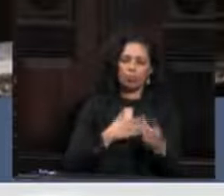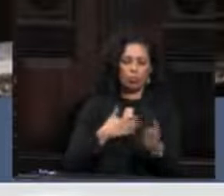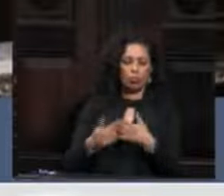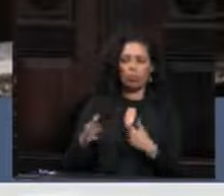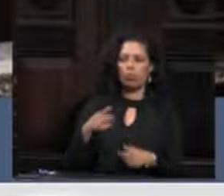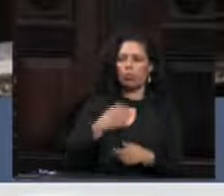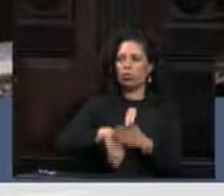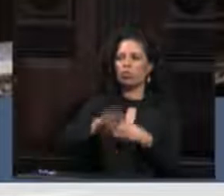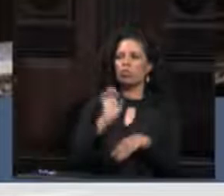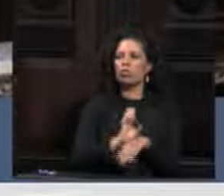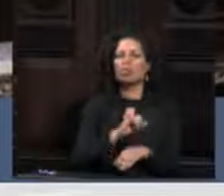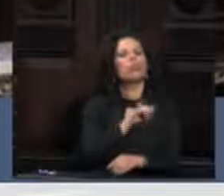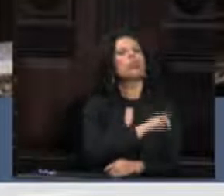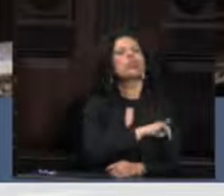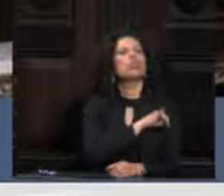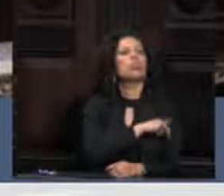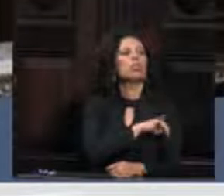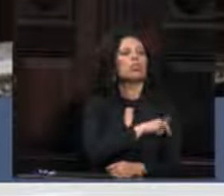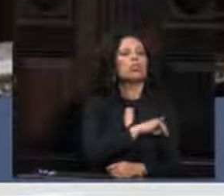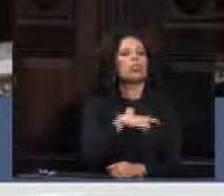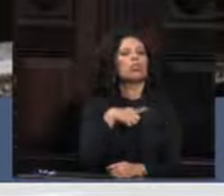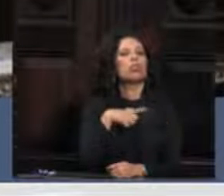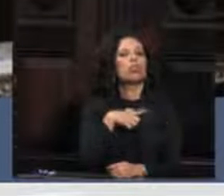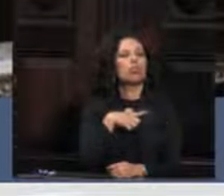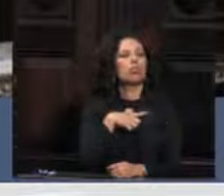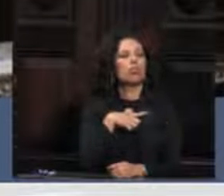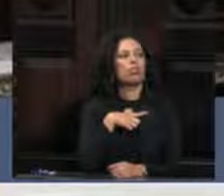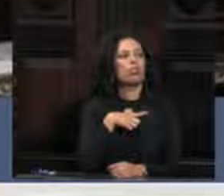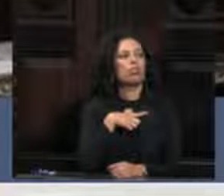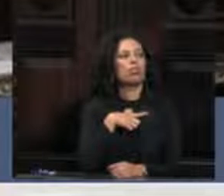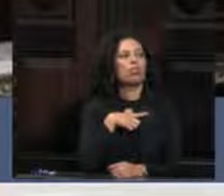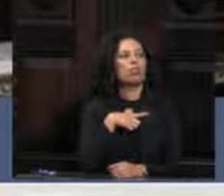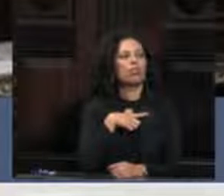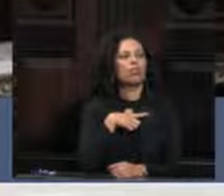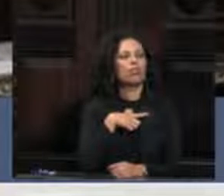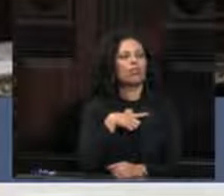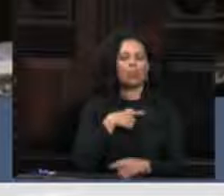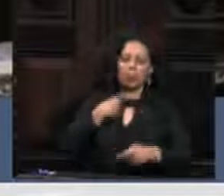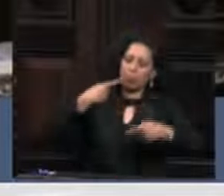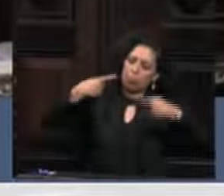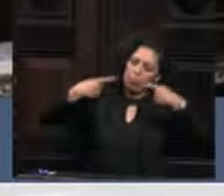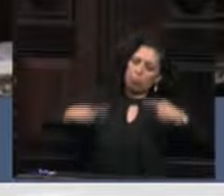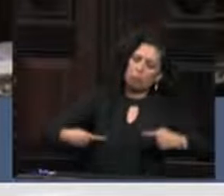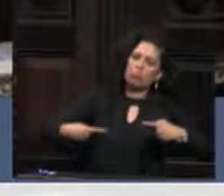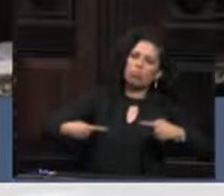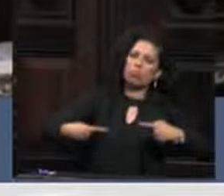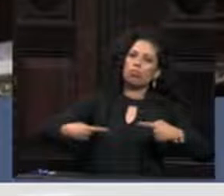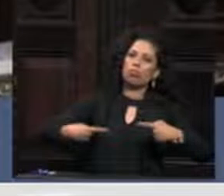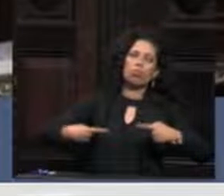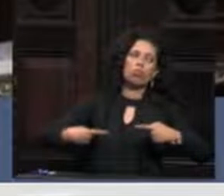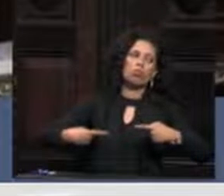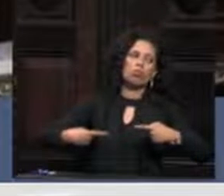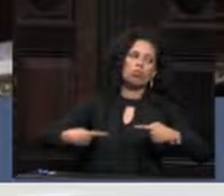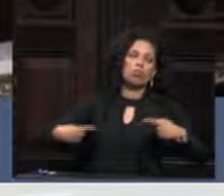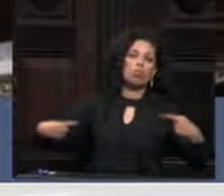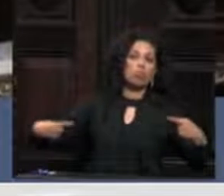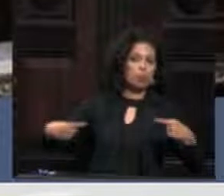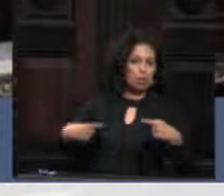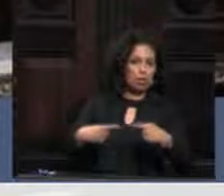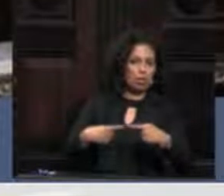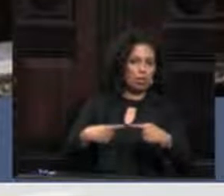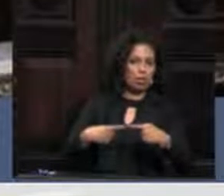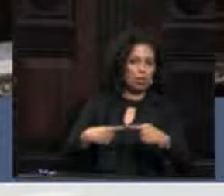de Janeiro, há um evidente embate que envolve